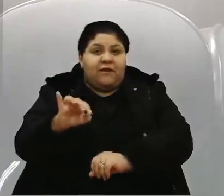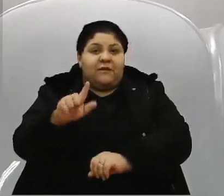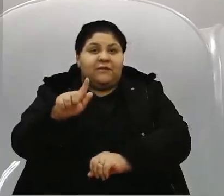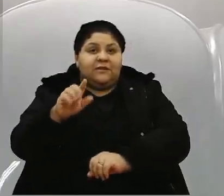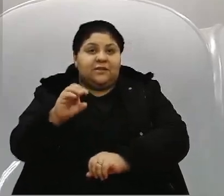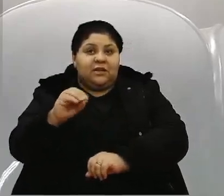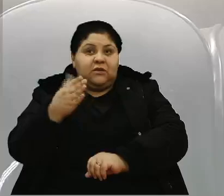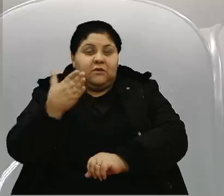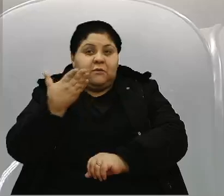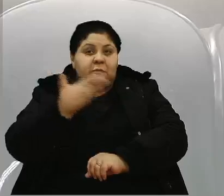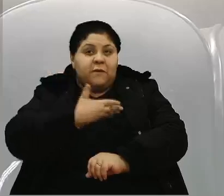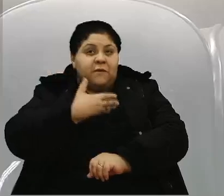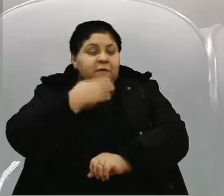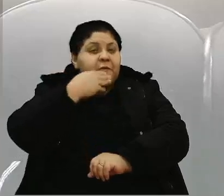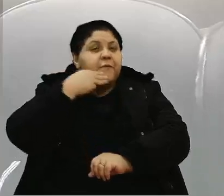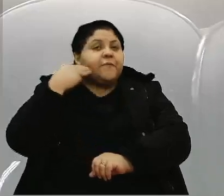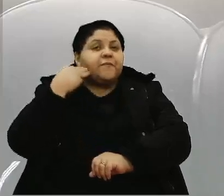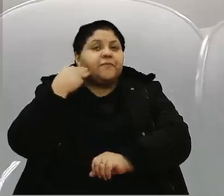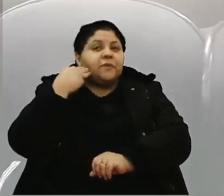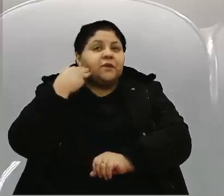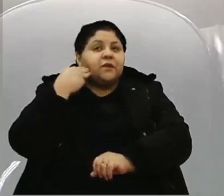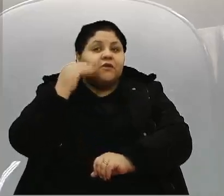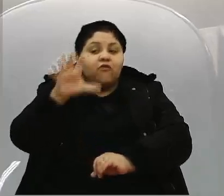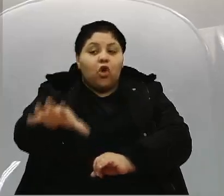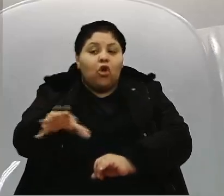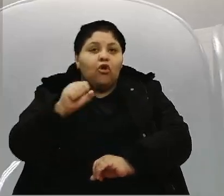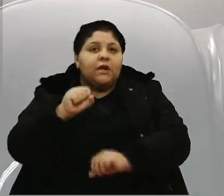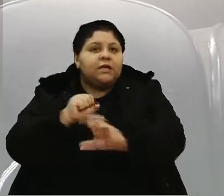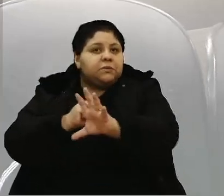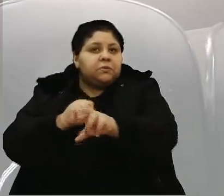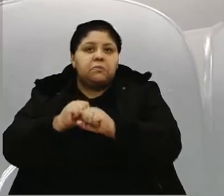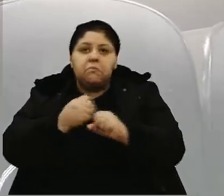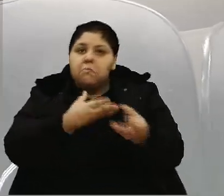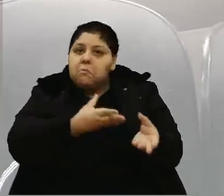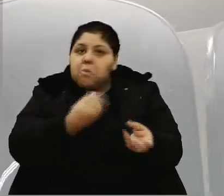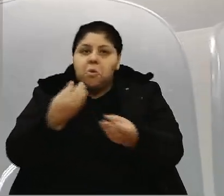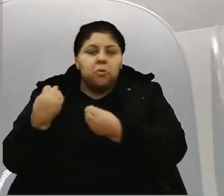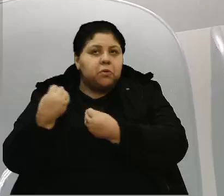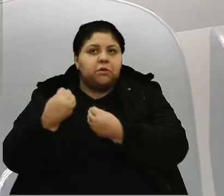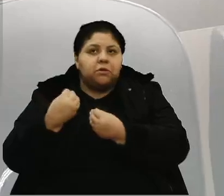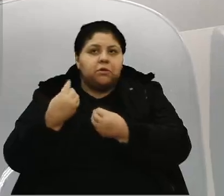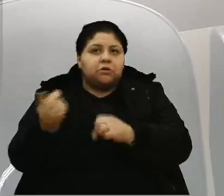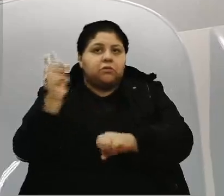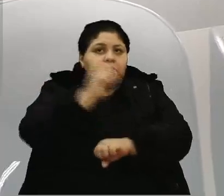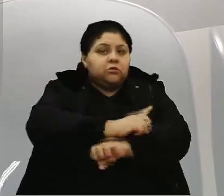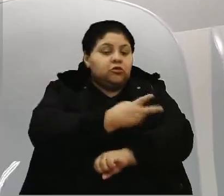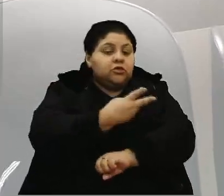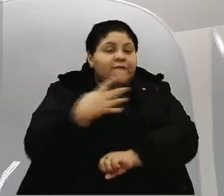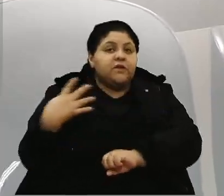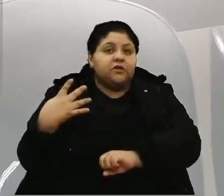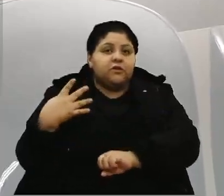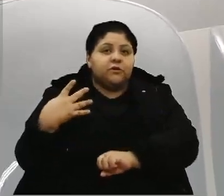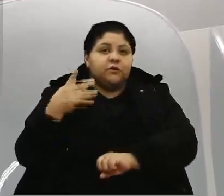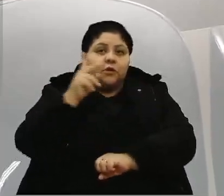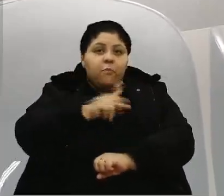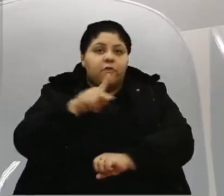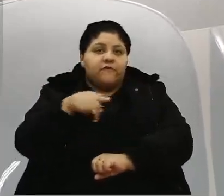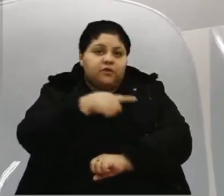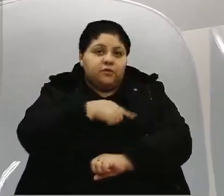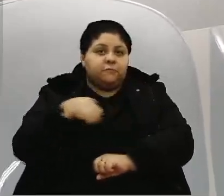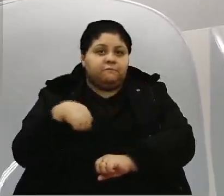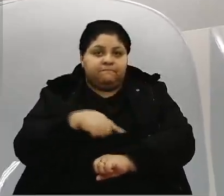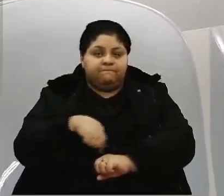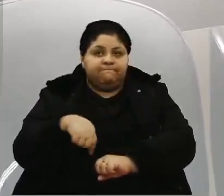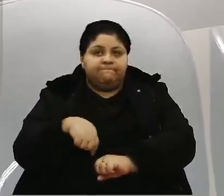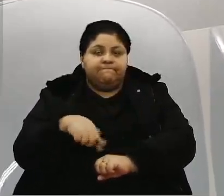Marisol. E foi colhido a fartura. No dia 24, professor, que é